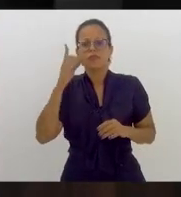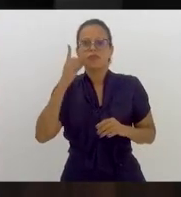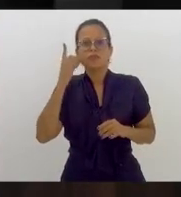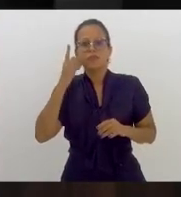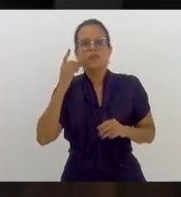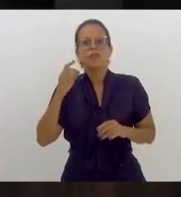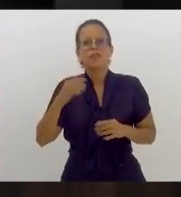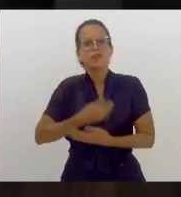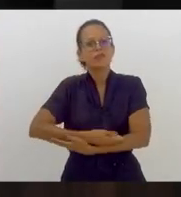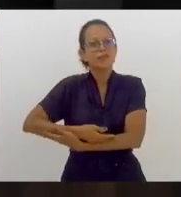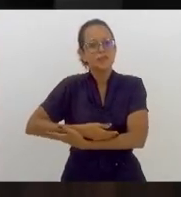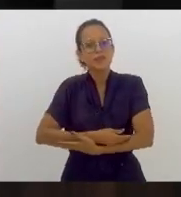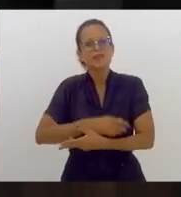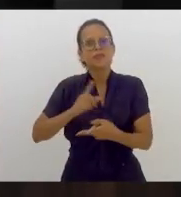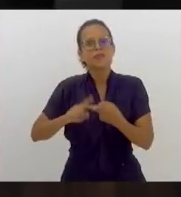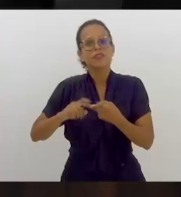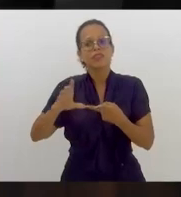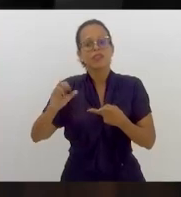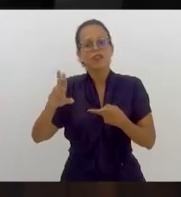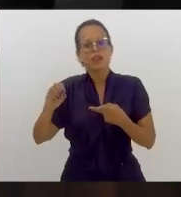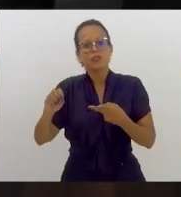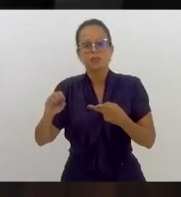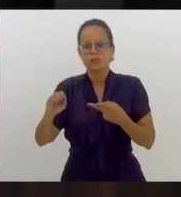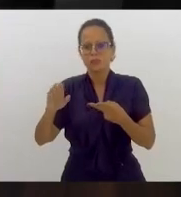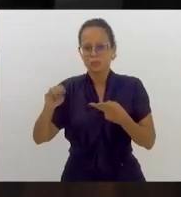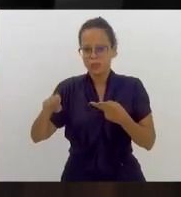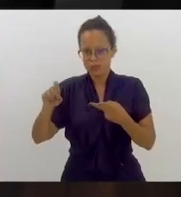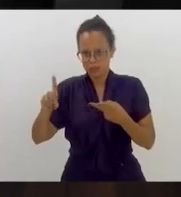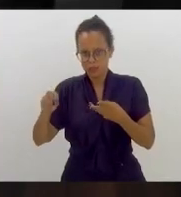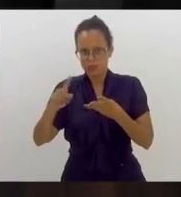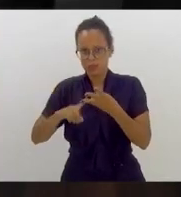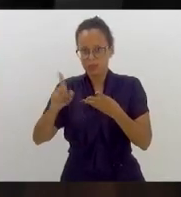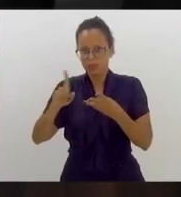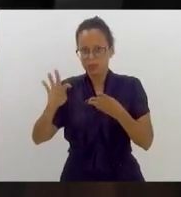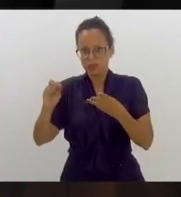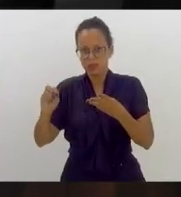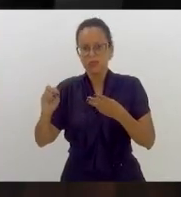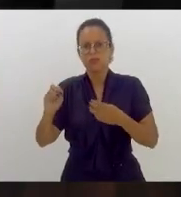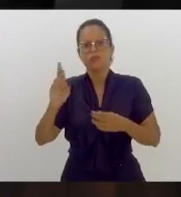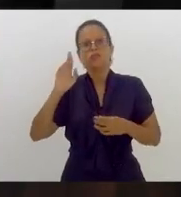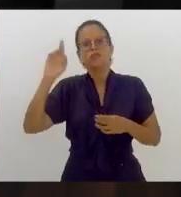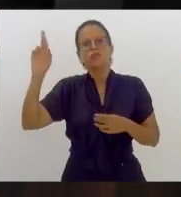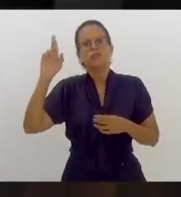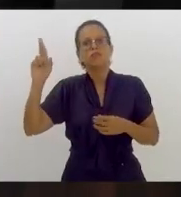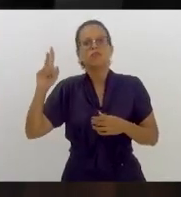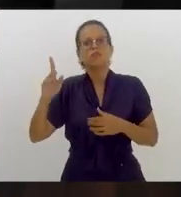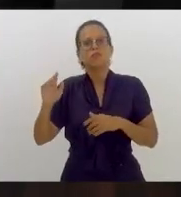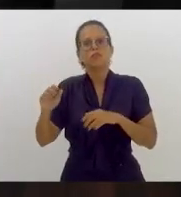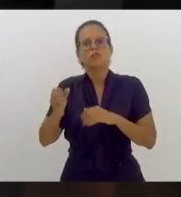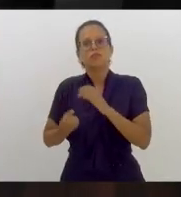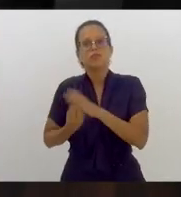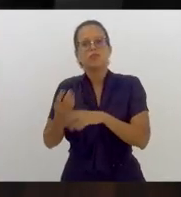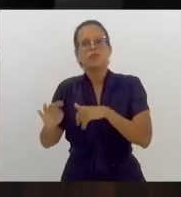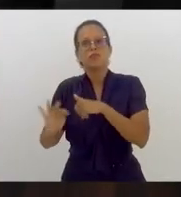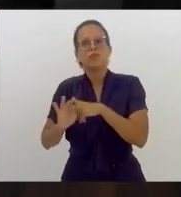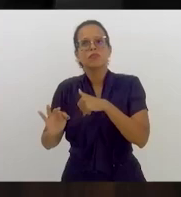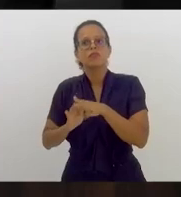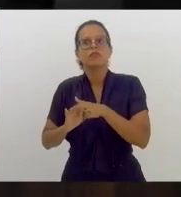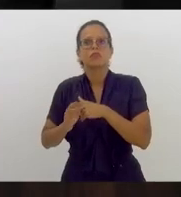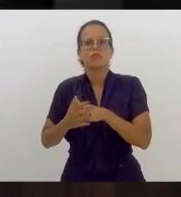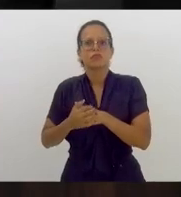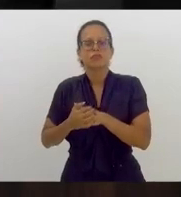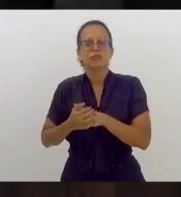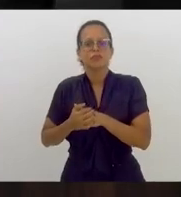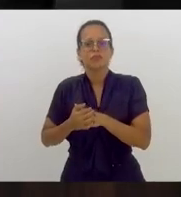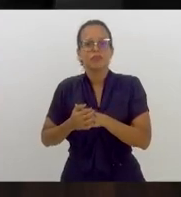deputados Bebeto, Carlos Macedo e Zito, que autoriza o Poder Executivo a criar o cargo de técnico em imobilizações ortopédicas